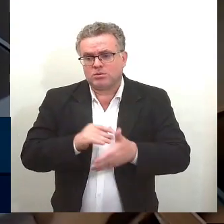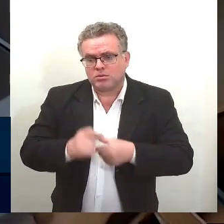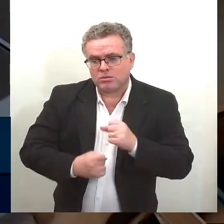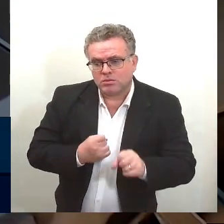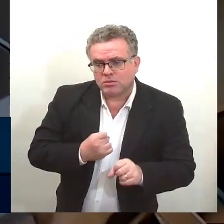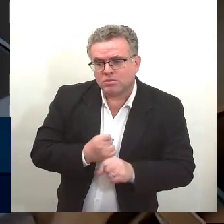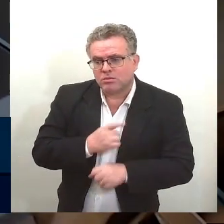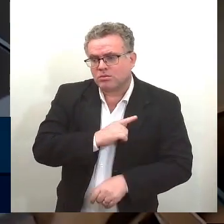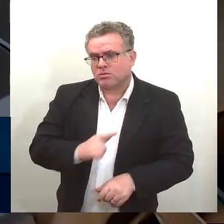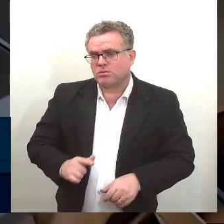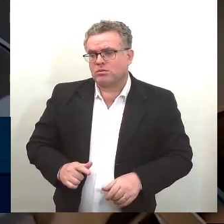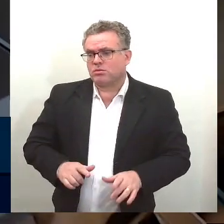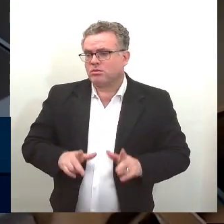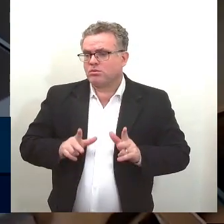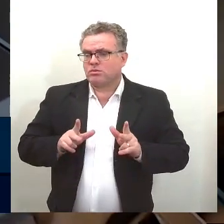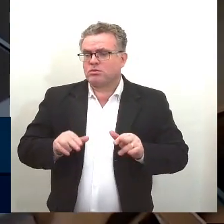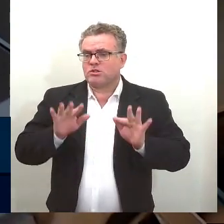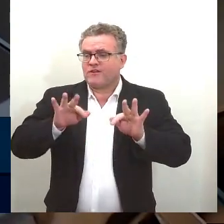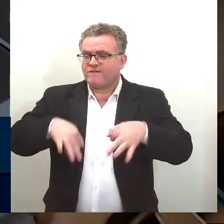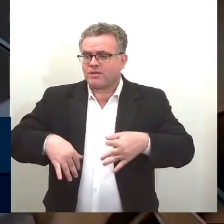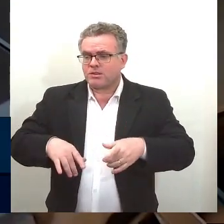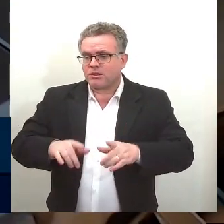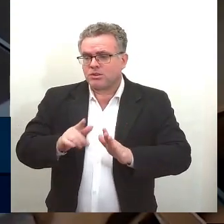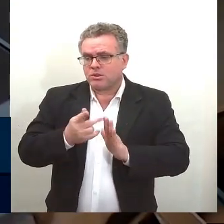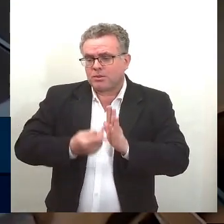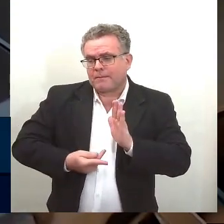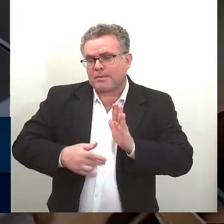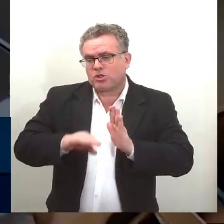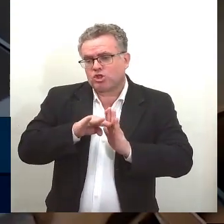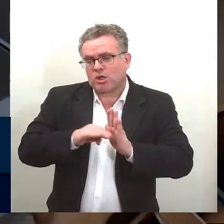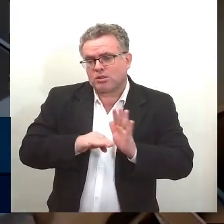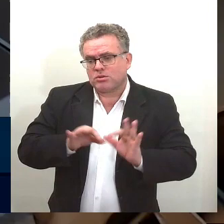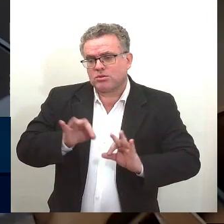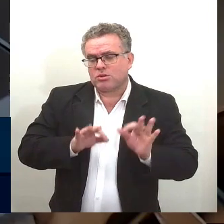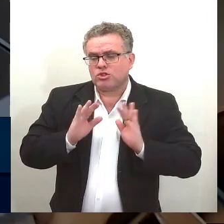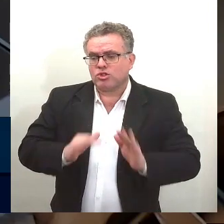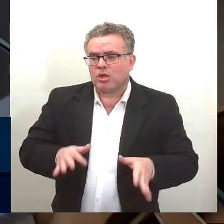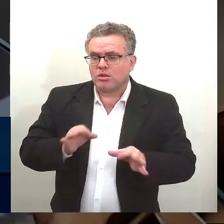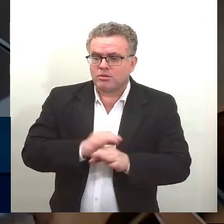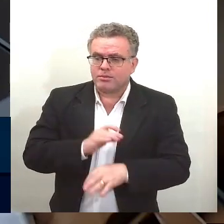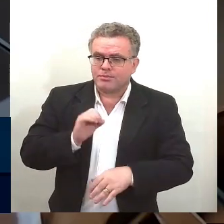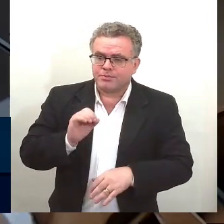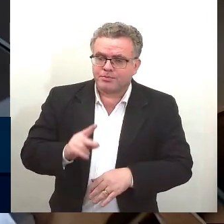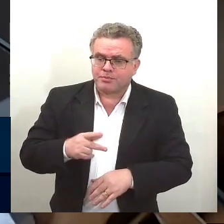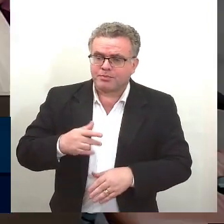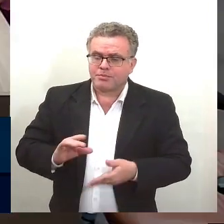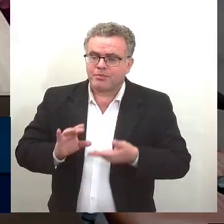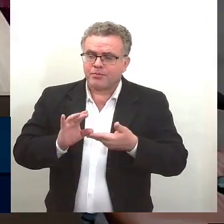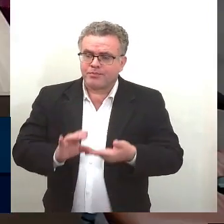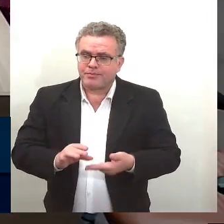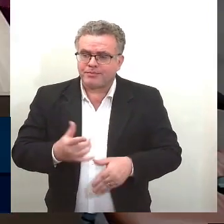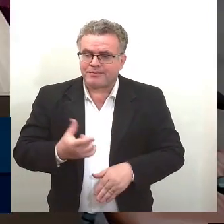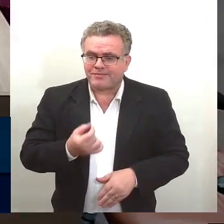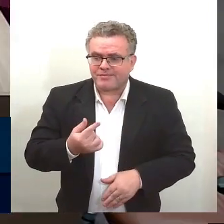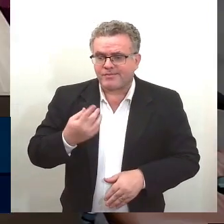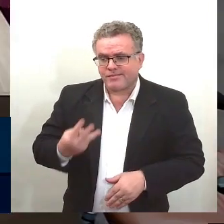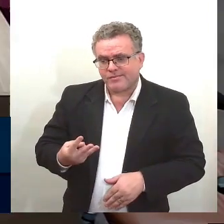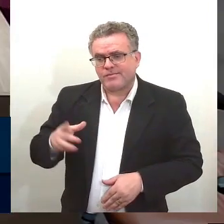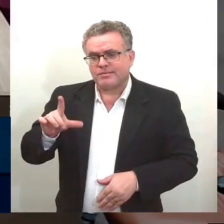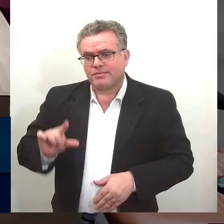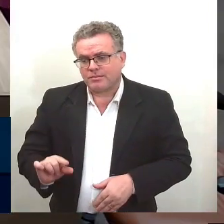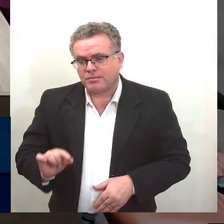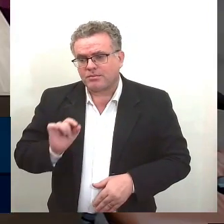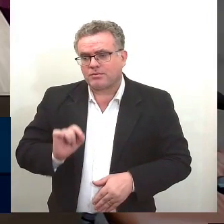gente teve muita despesa com investimento em 2022, e aí teve uma queda em 2023, justamente porque entrou um governo novo, a gente está amadurecendo